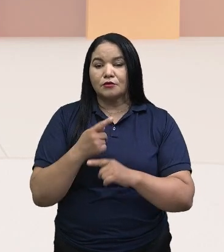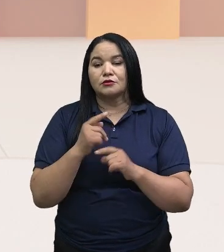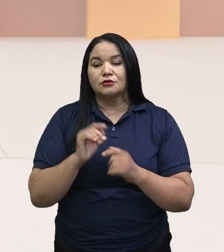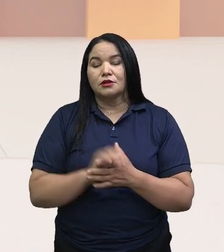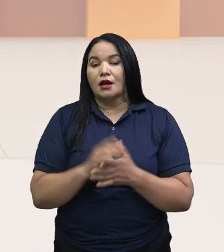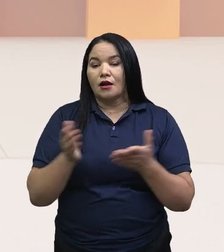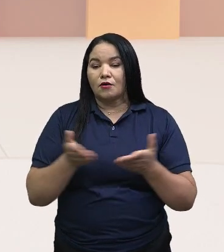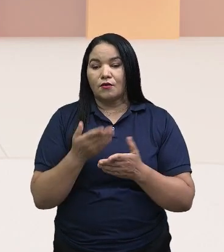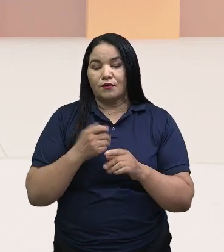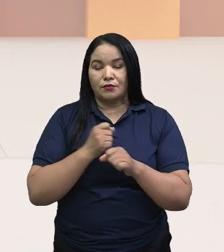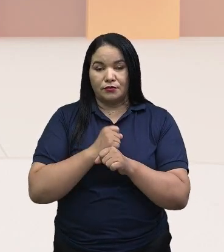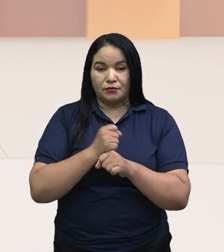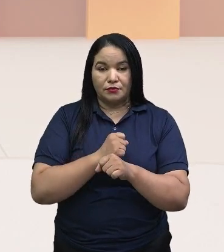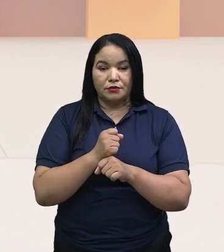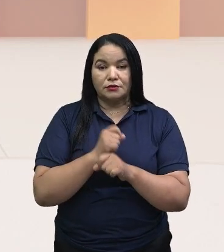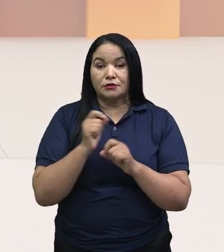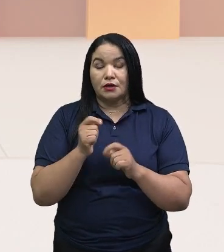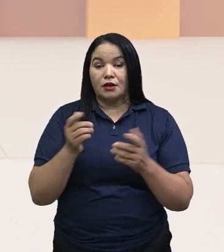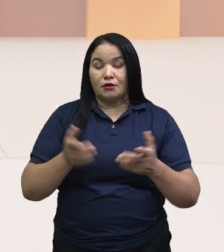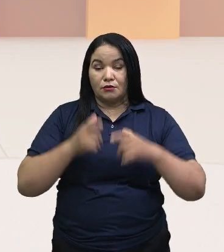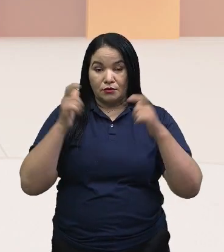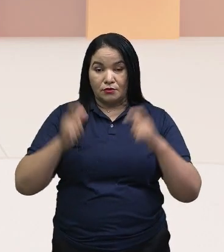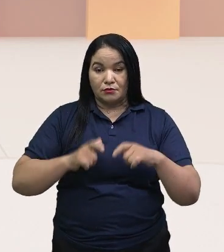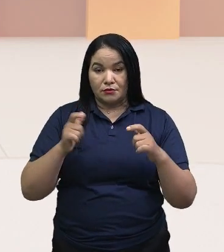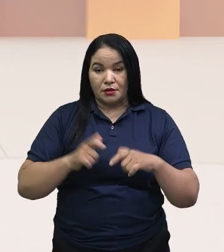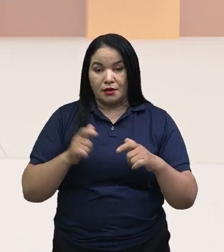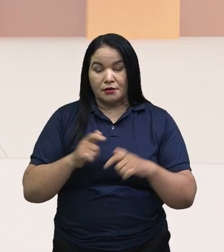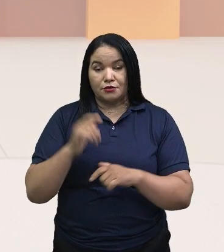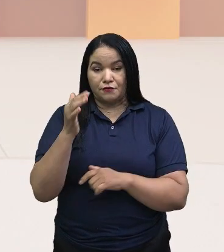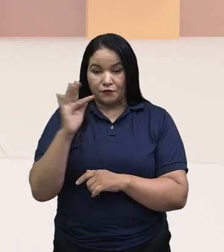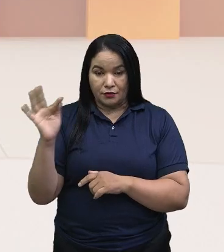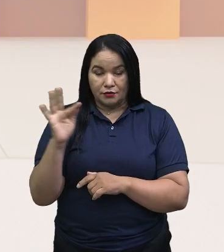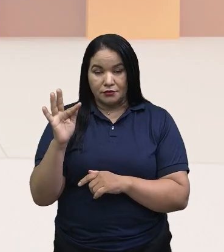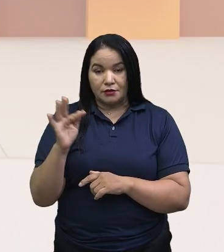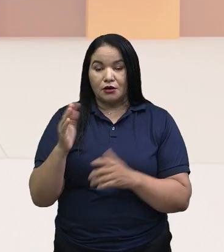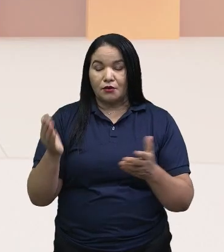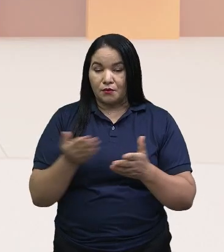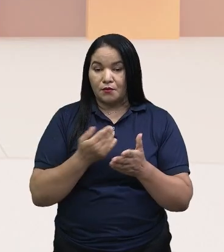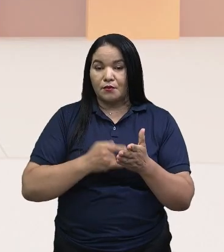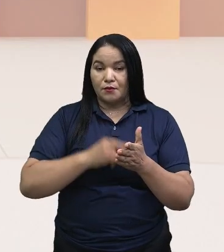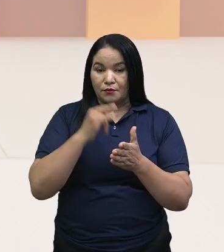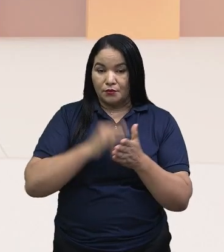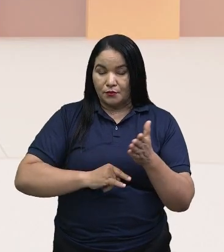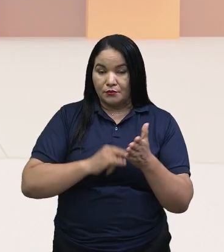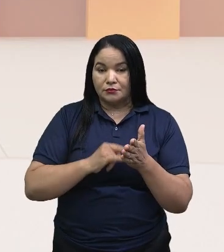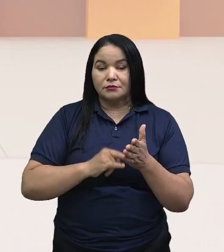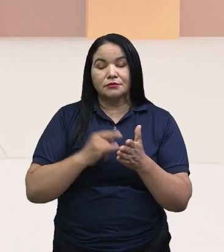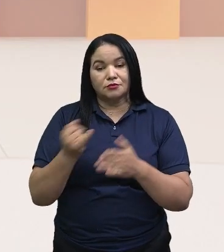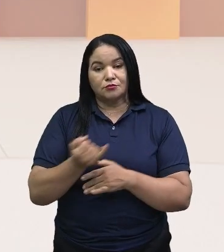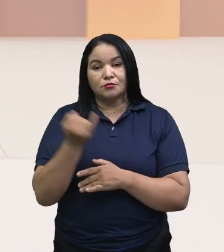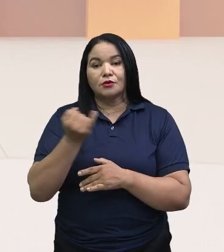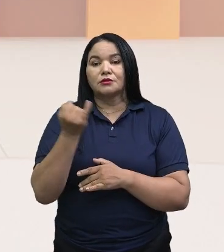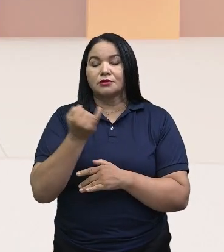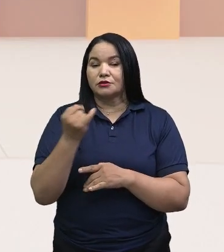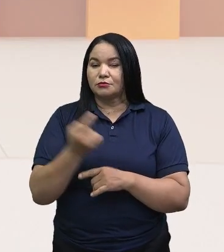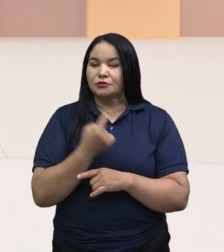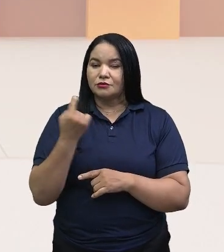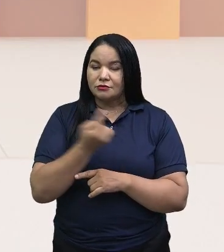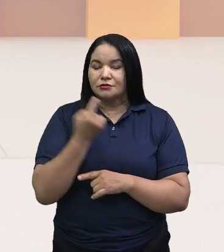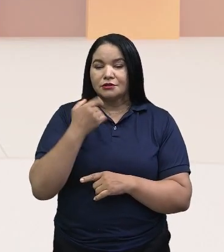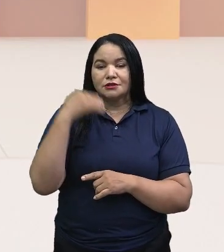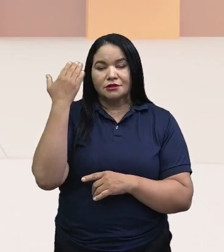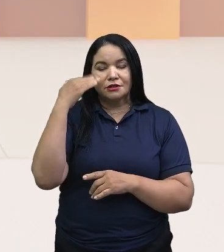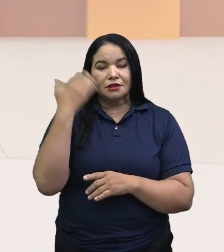mas agora lá na França. Essa vai ser uma documentação primordial para compreendermos a